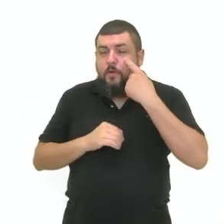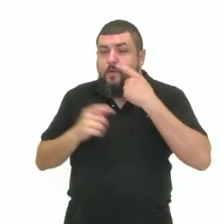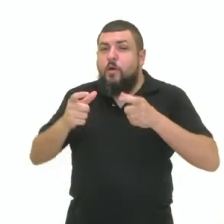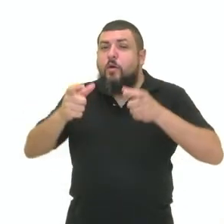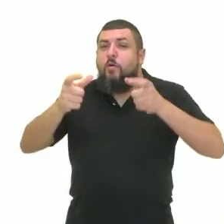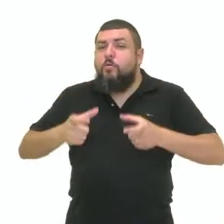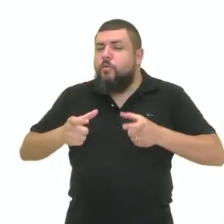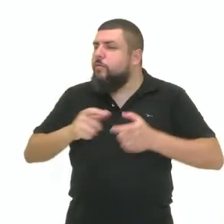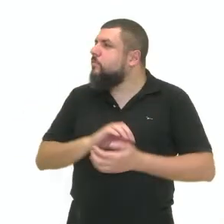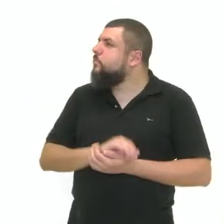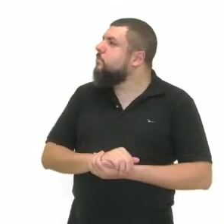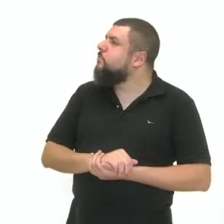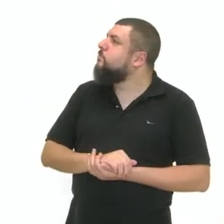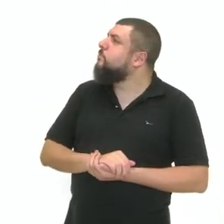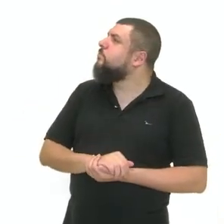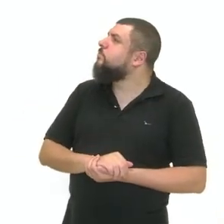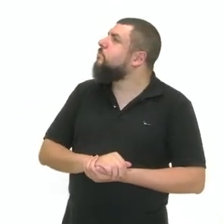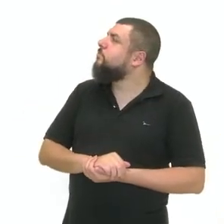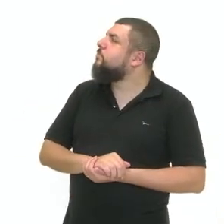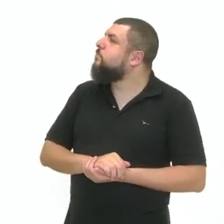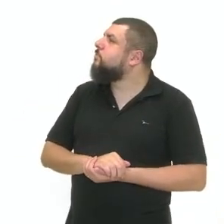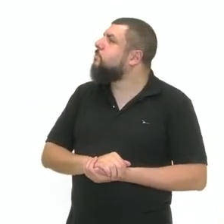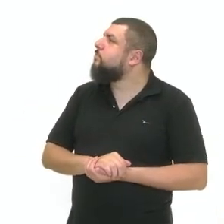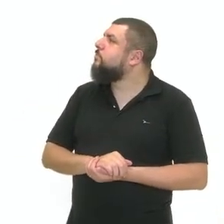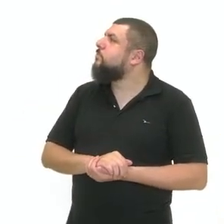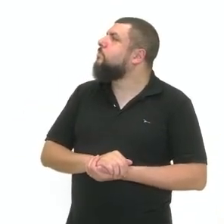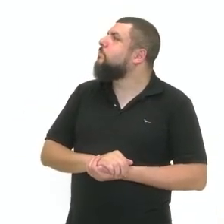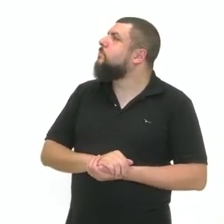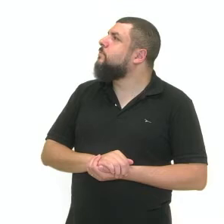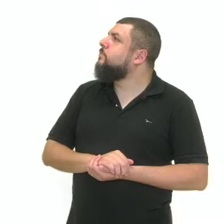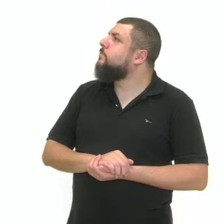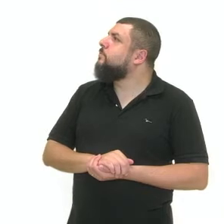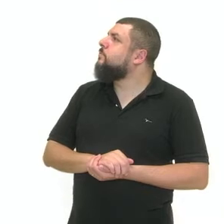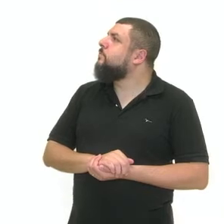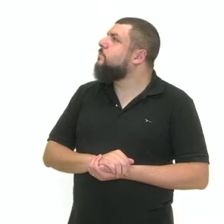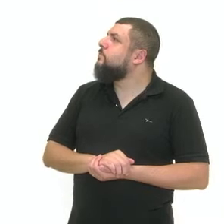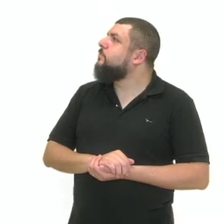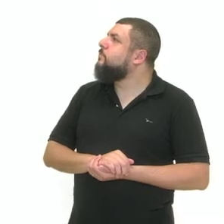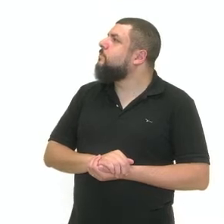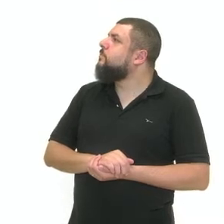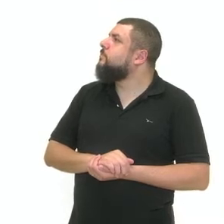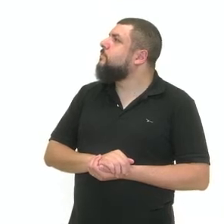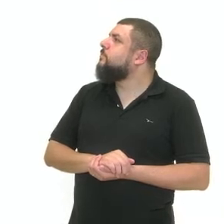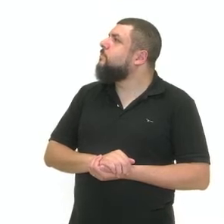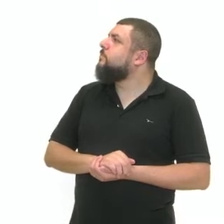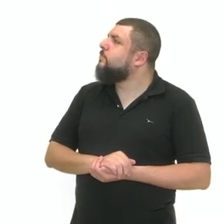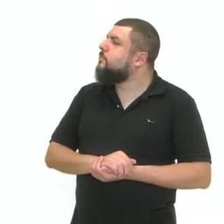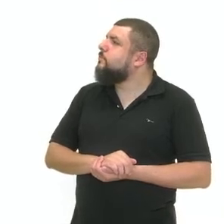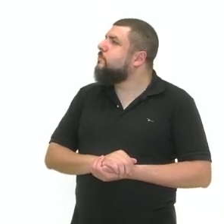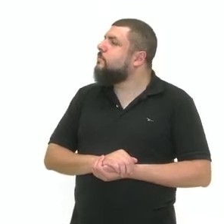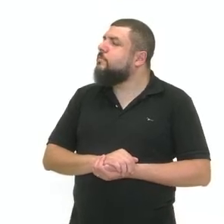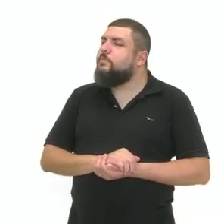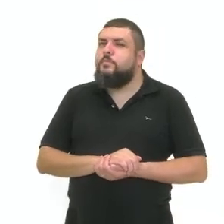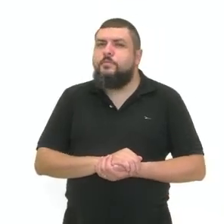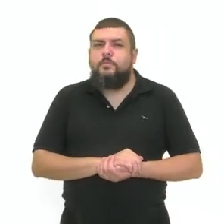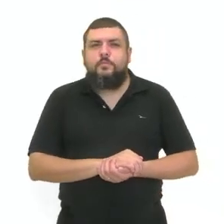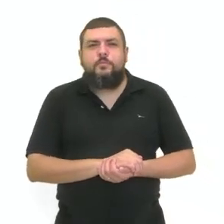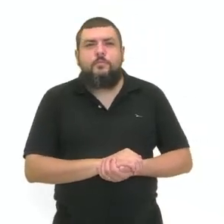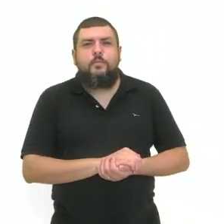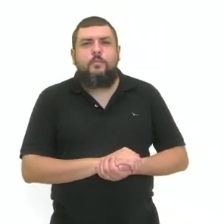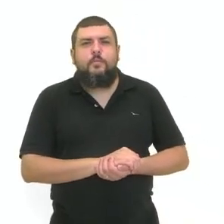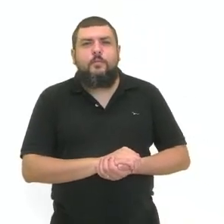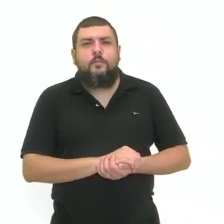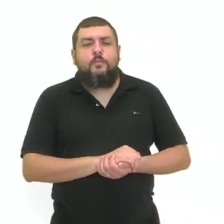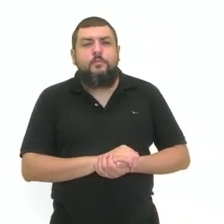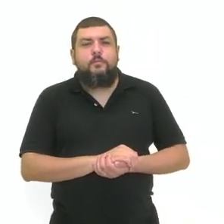tem o Planalto aqui dos Grandes Lagos, né? Formação vulcânica ali, né? Tem terremotos e a separação de placas tectônicas. E nesse caso,